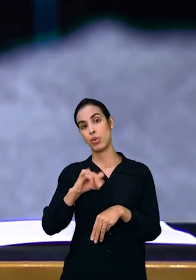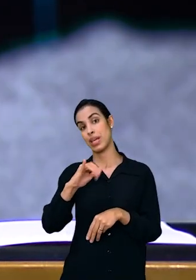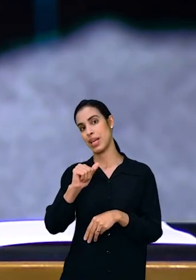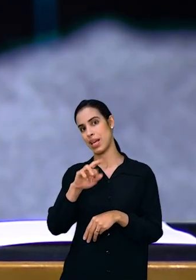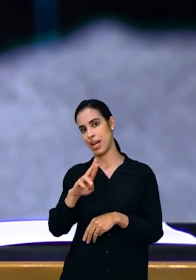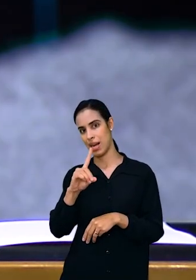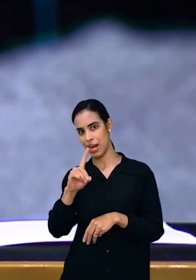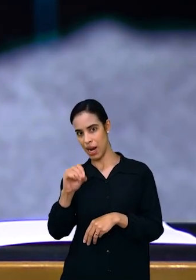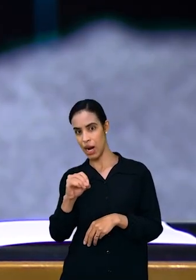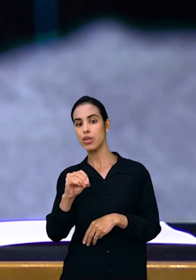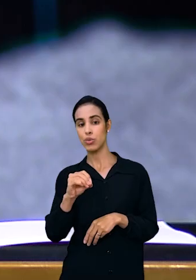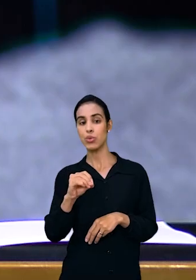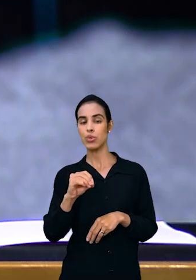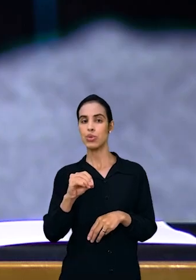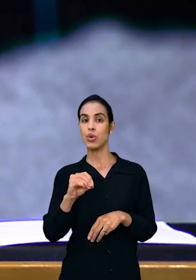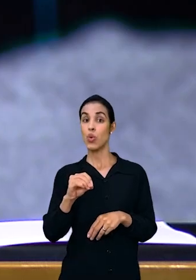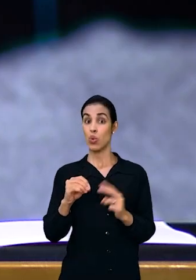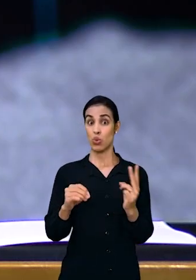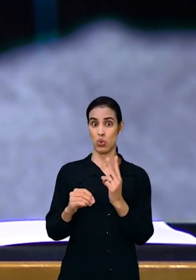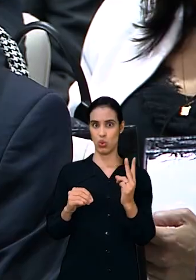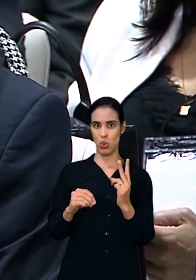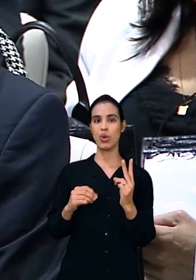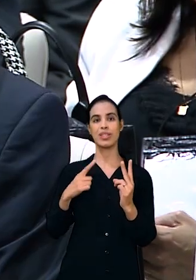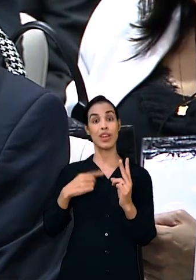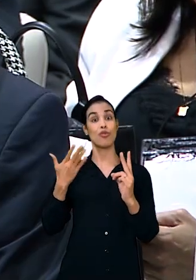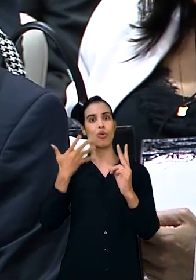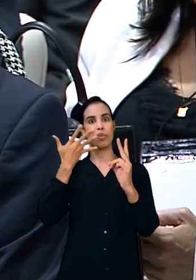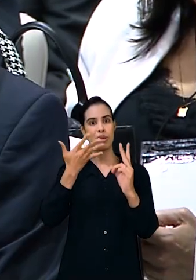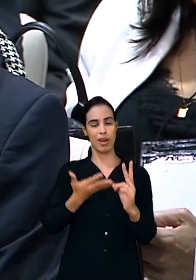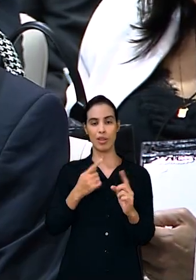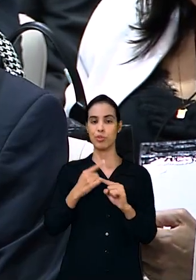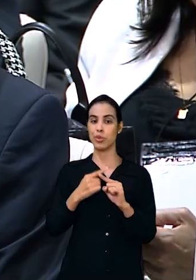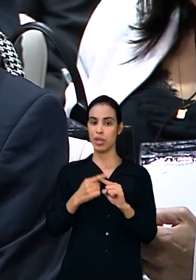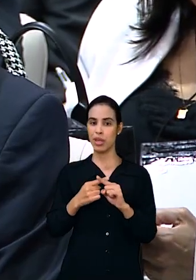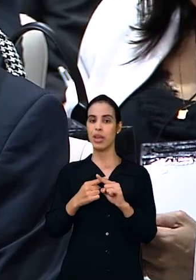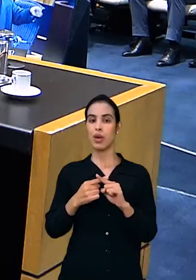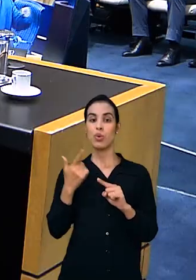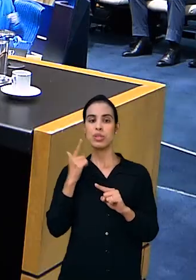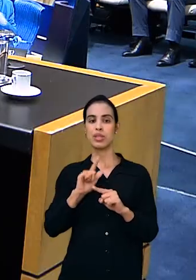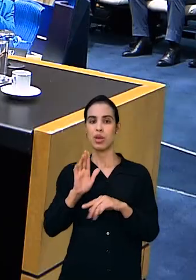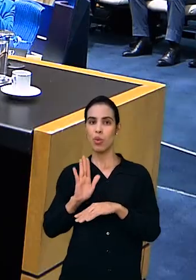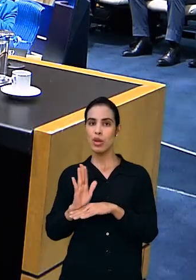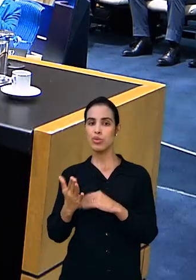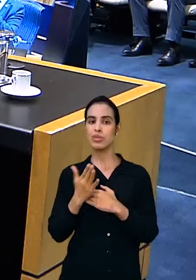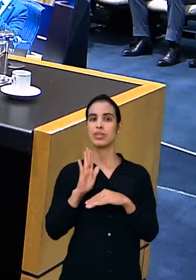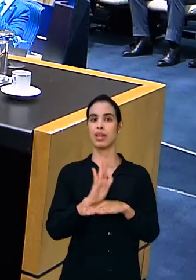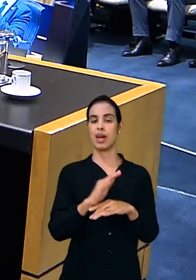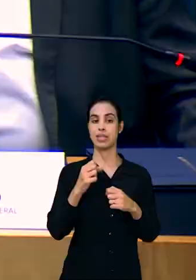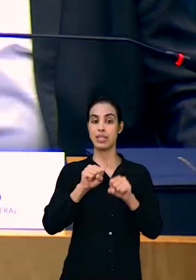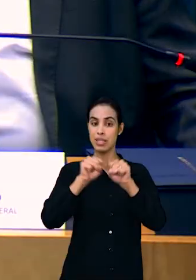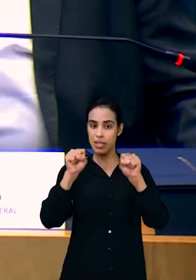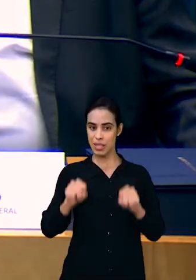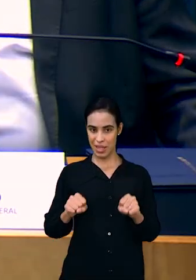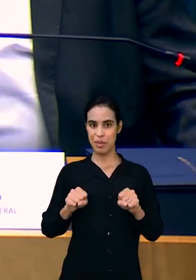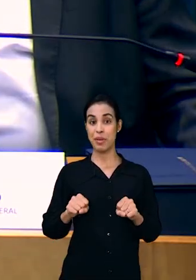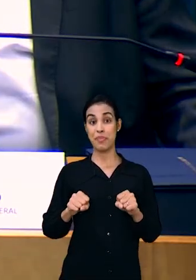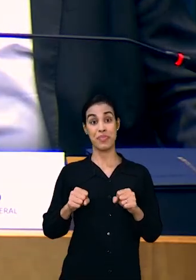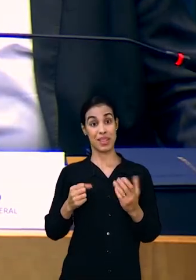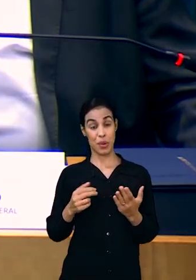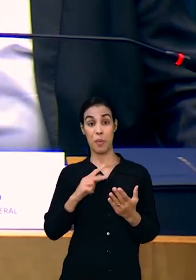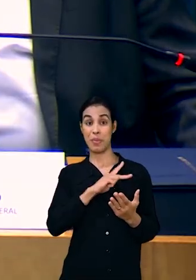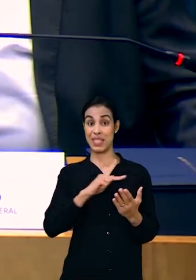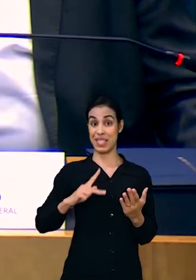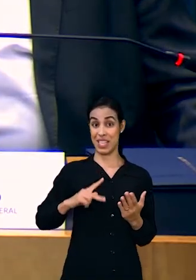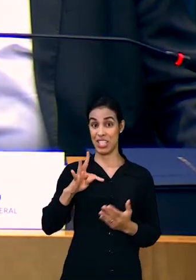pelo ministro Ricardo Vilas Boas Cueva, foram homenageados pela parceria no sistema de precedentes. Eles receberam